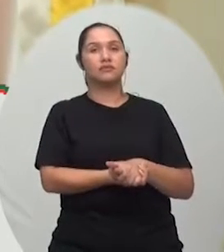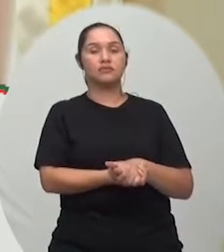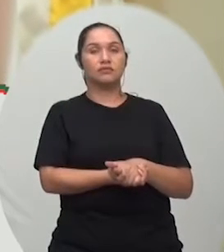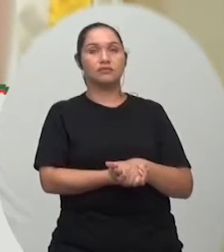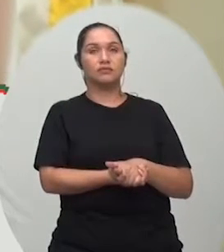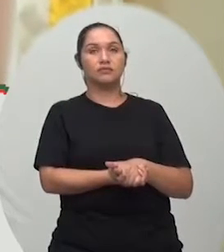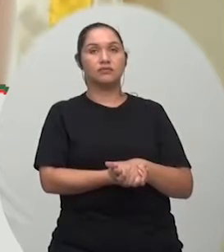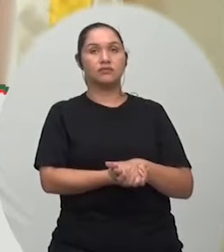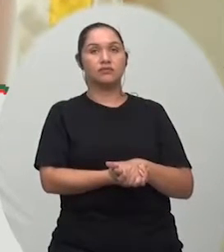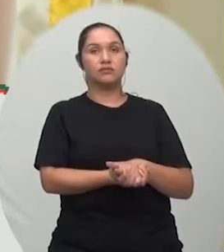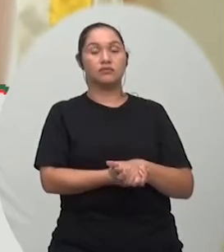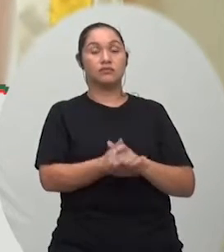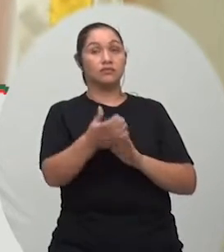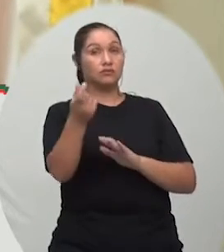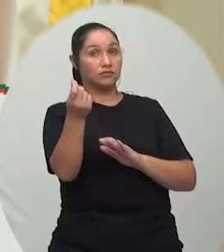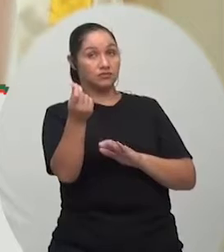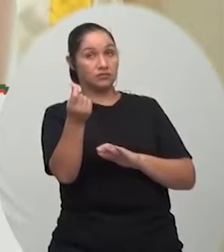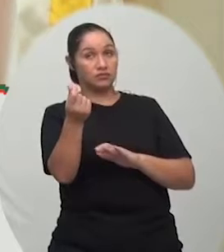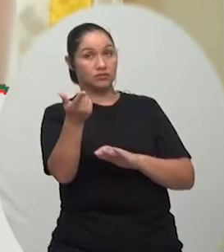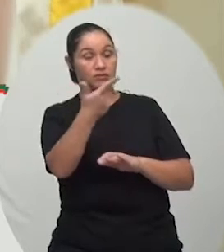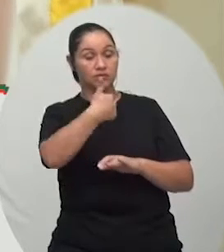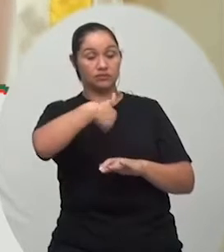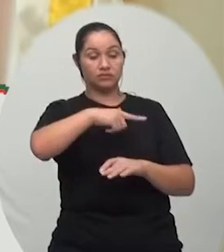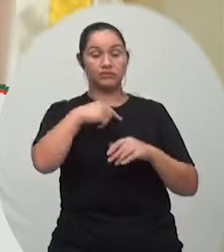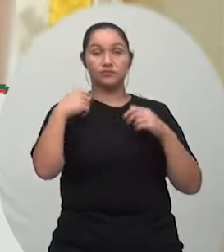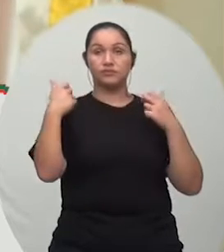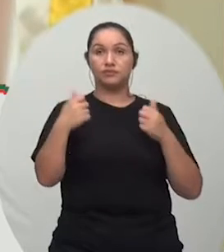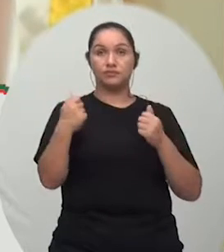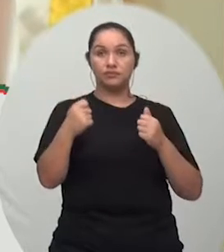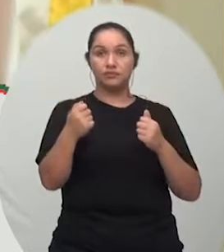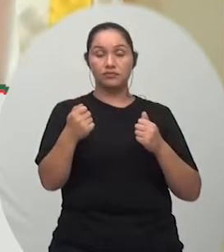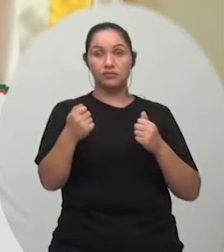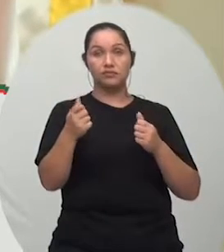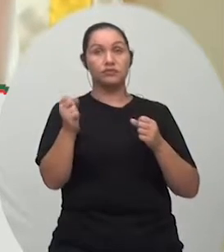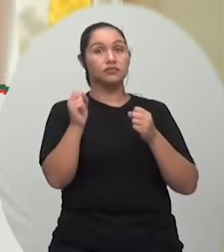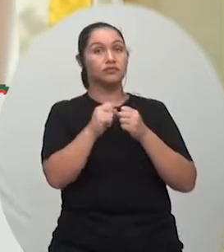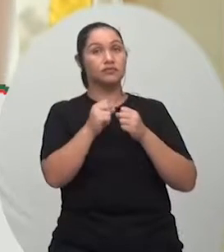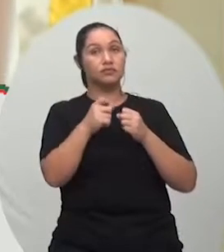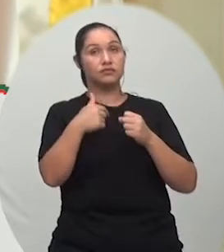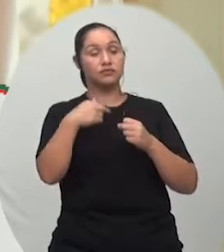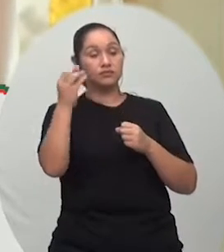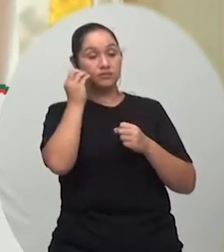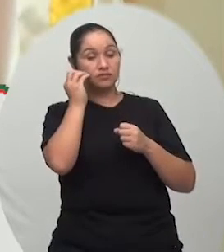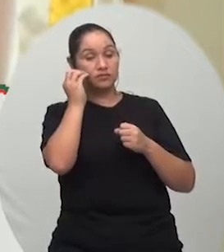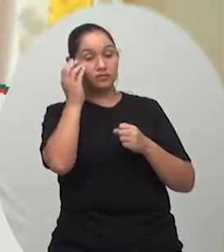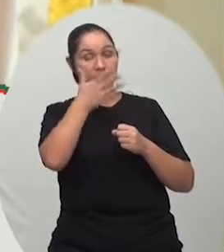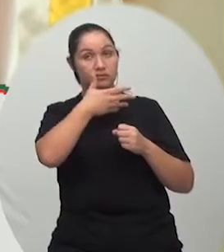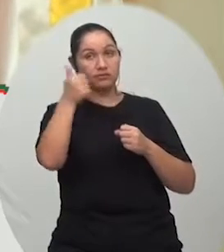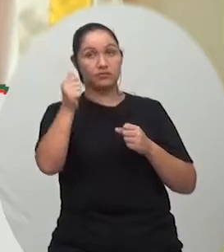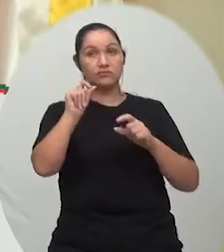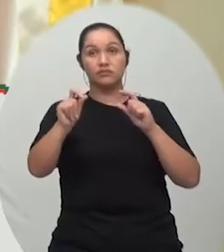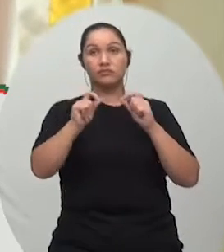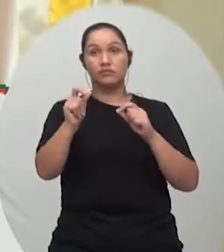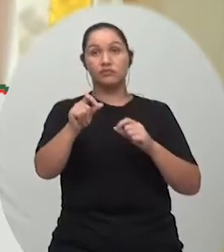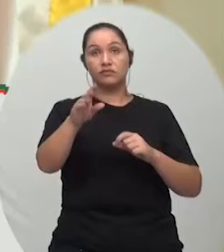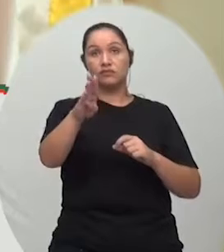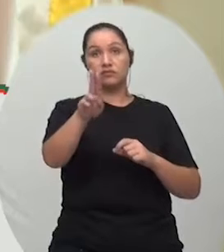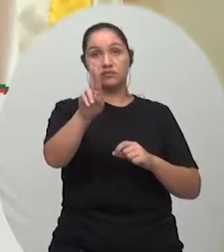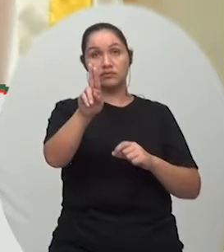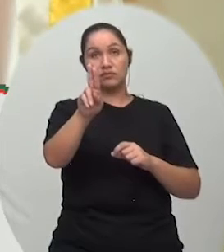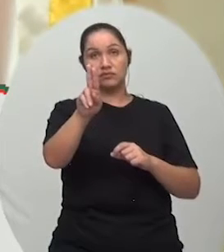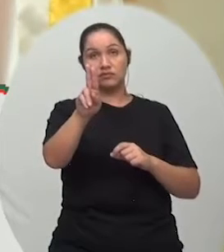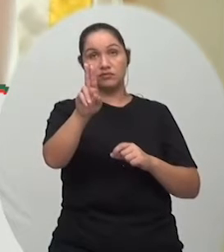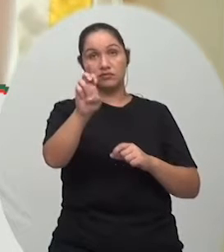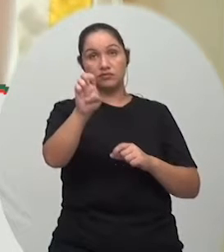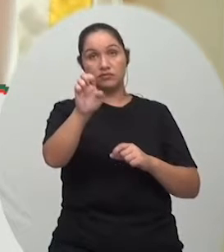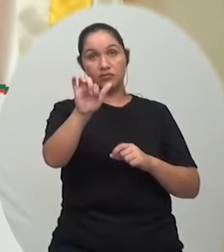nós deveríamos implantar, e eu venho me esforçando para isso aqui na nossa cidade, que é a situação dos bueiros inteligentes. Não é só isso